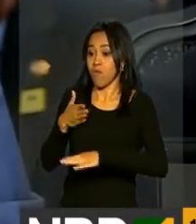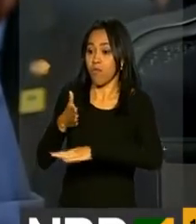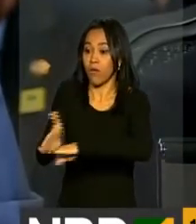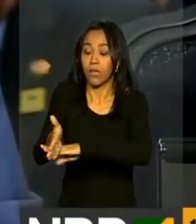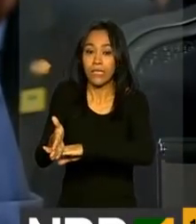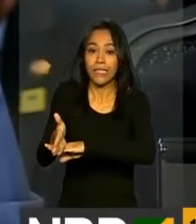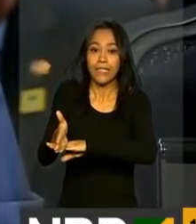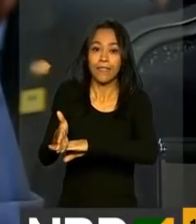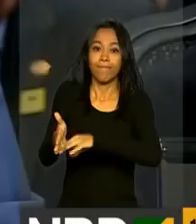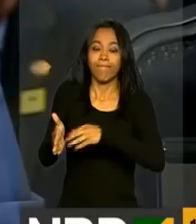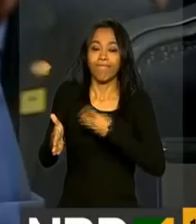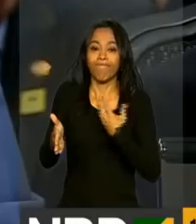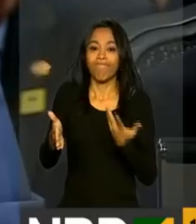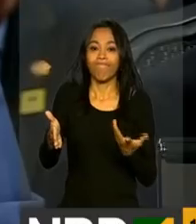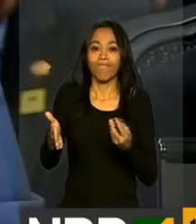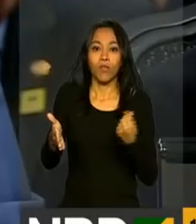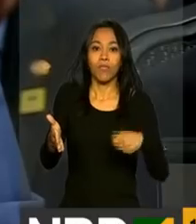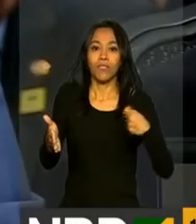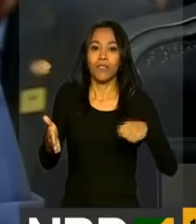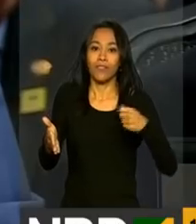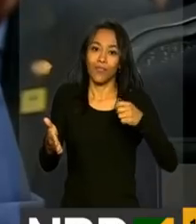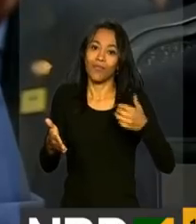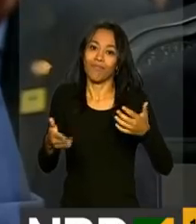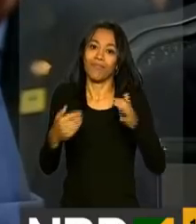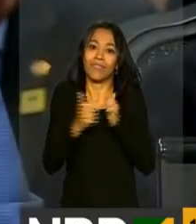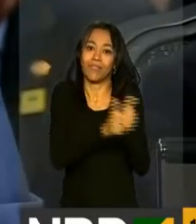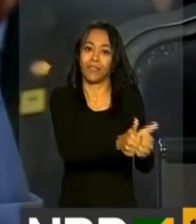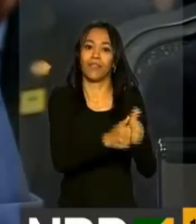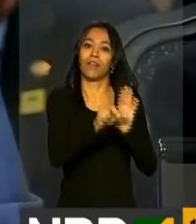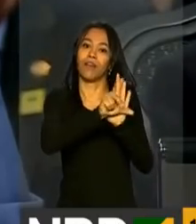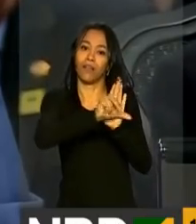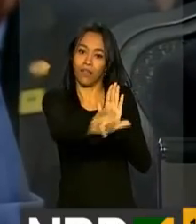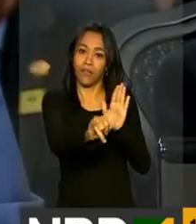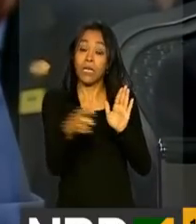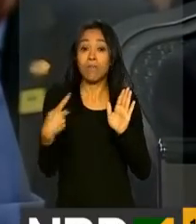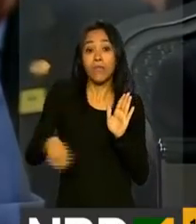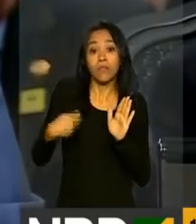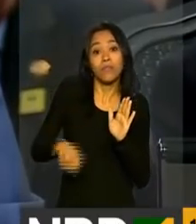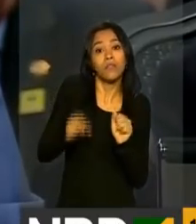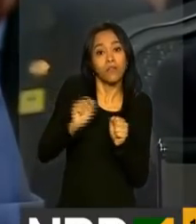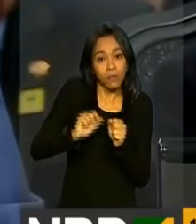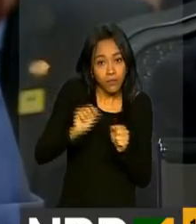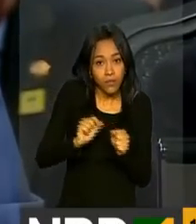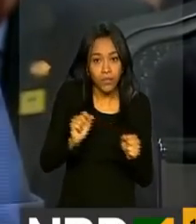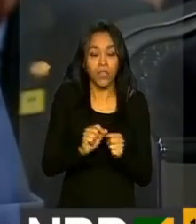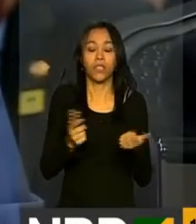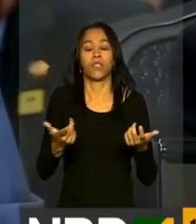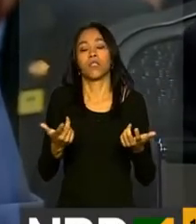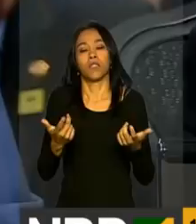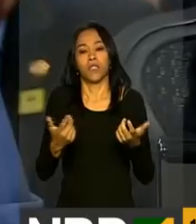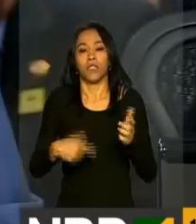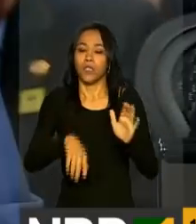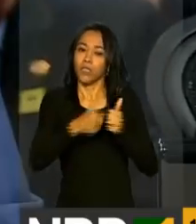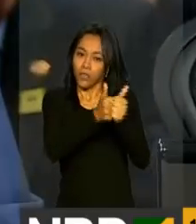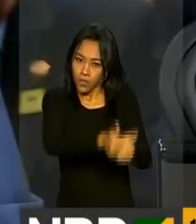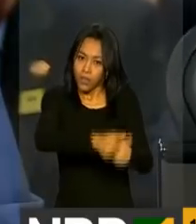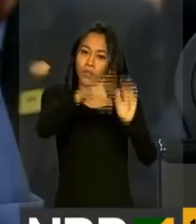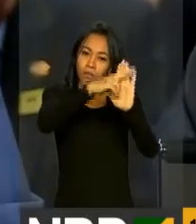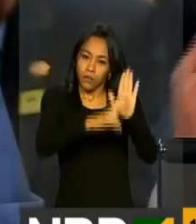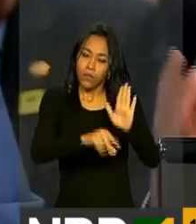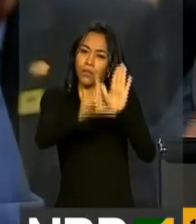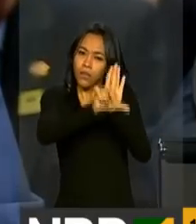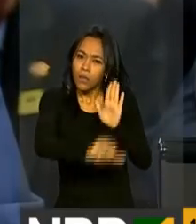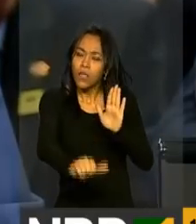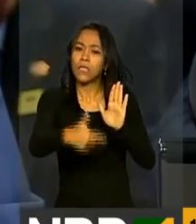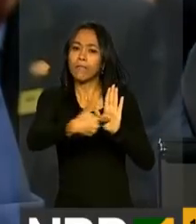passo que seja fora dos parâmetros legais quando precisar fazê-lo ainda dentro dos parâmetros legais que sejam